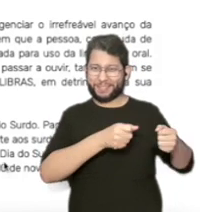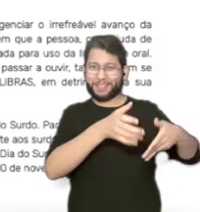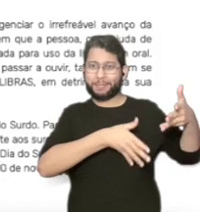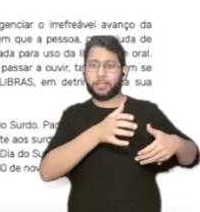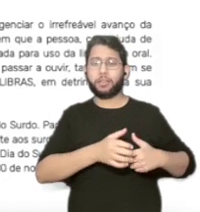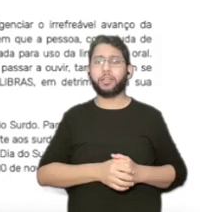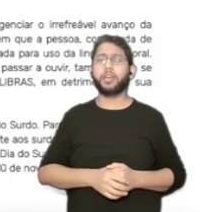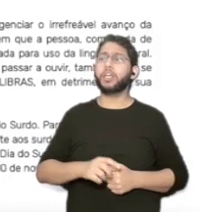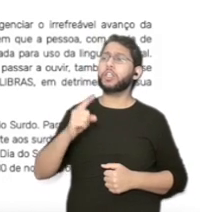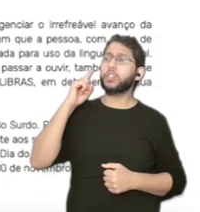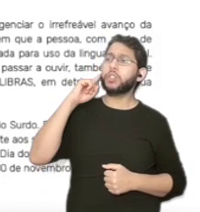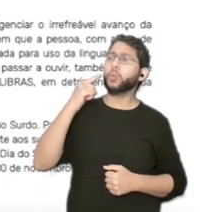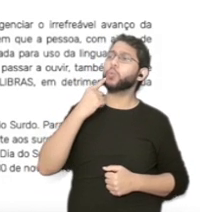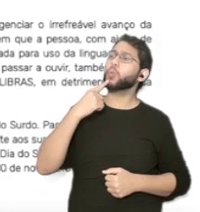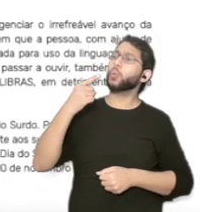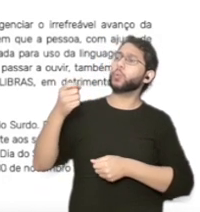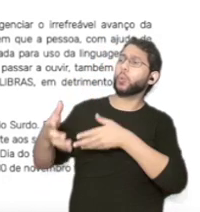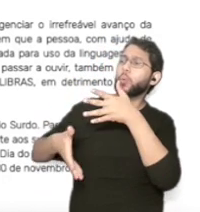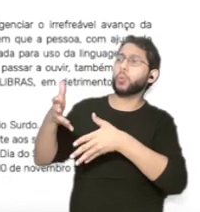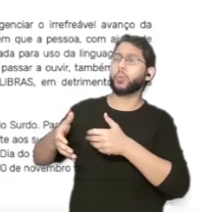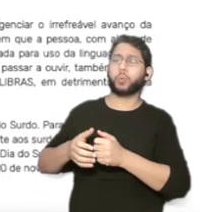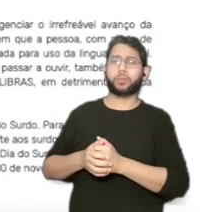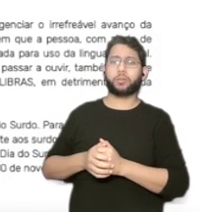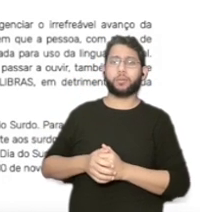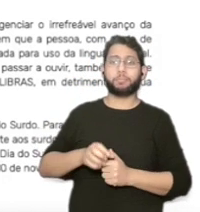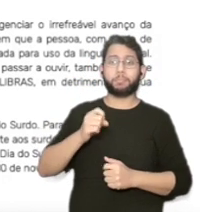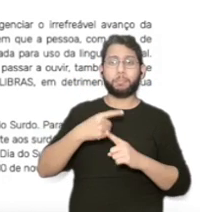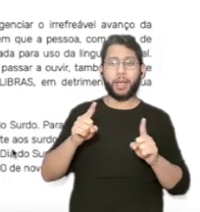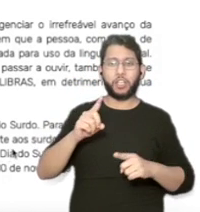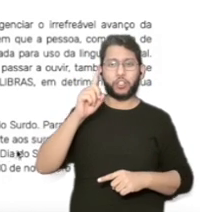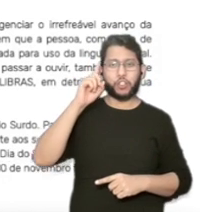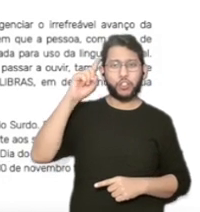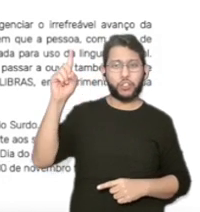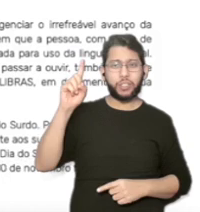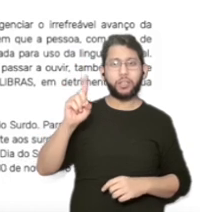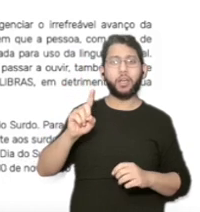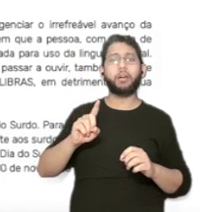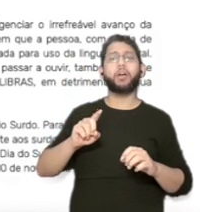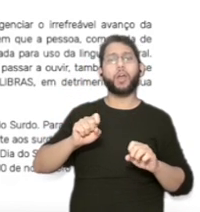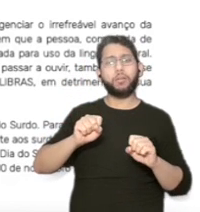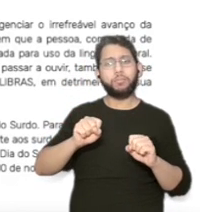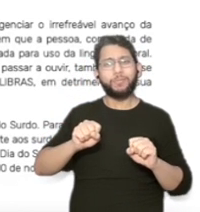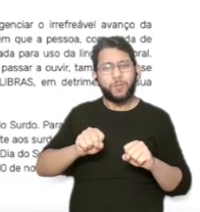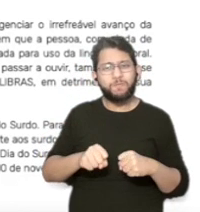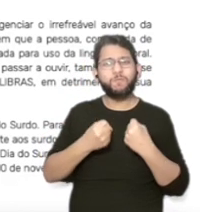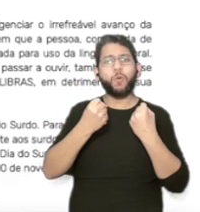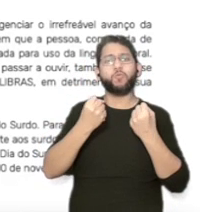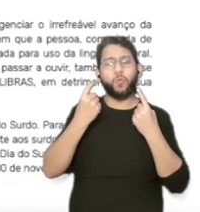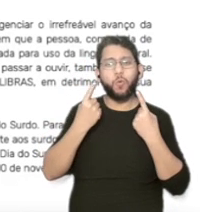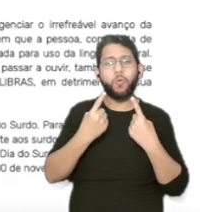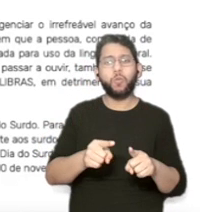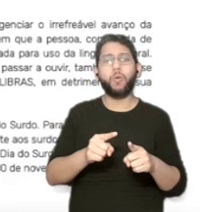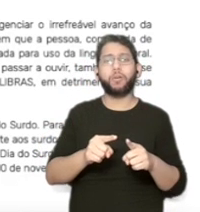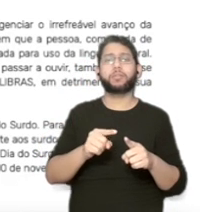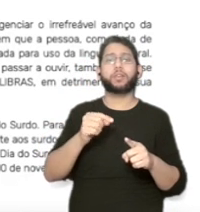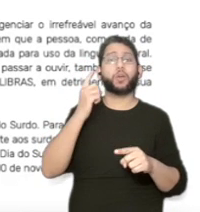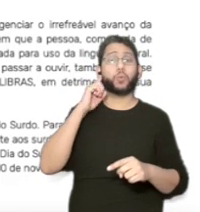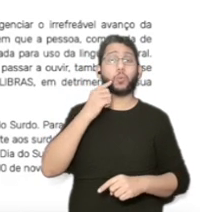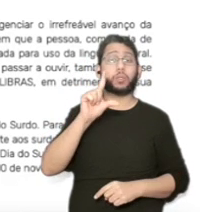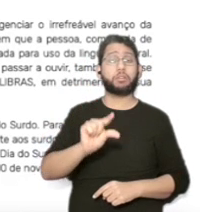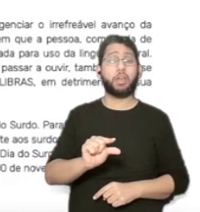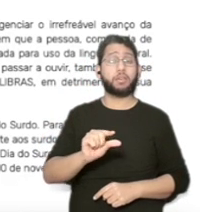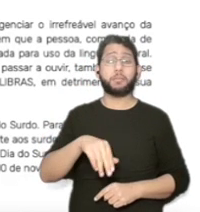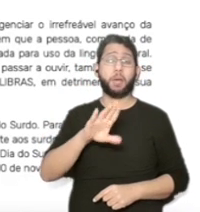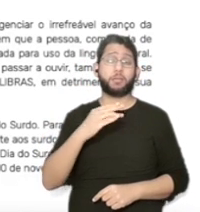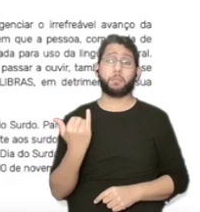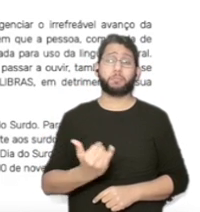continua, né? Que usam a Libras, que se faça o Dia Nacional da Libras, o Dia da Cultura Surda, o Dia do Surdo Sinalizado. Já o Dia Nacional de